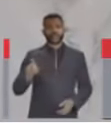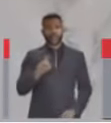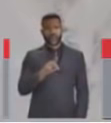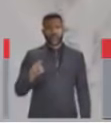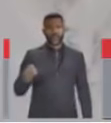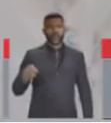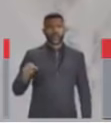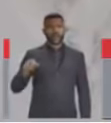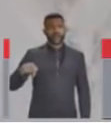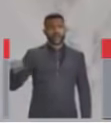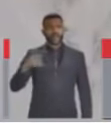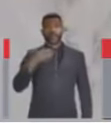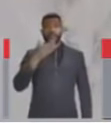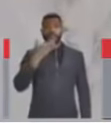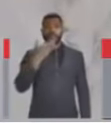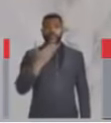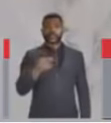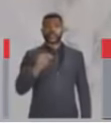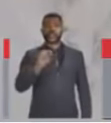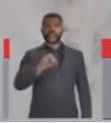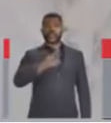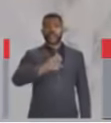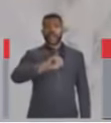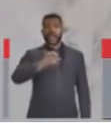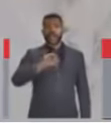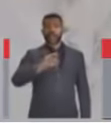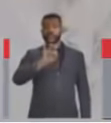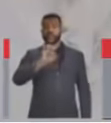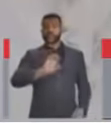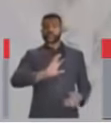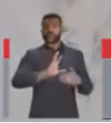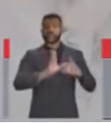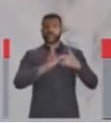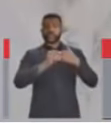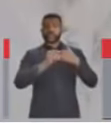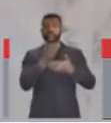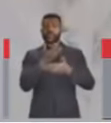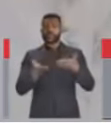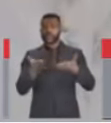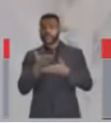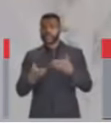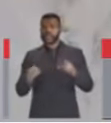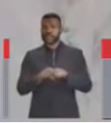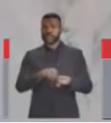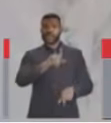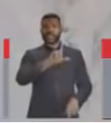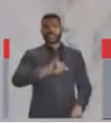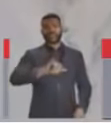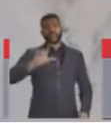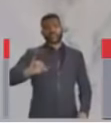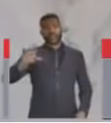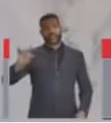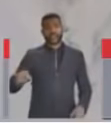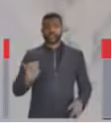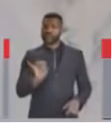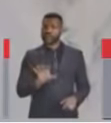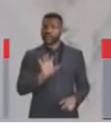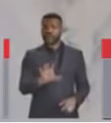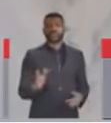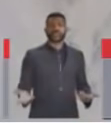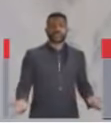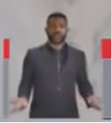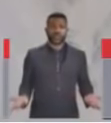da educação estão reivindicando não reajuste mas a reposição das perdas inflacionárias penas isso